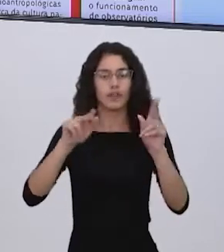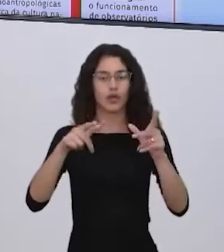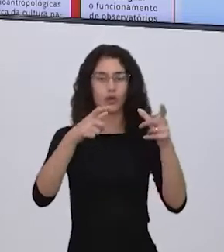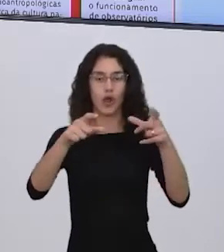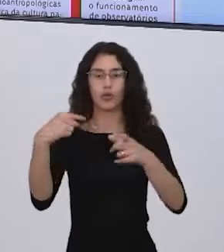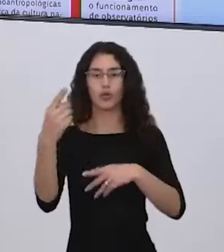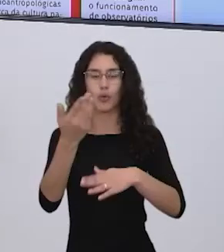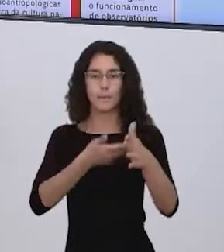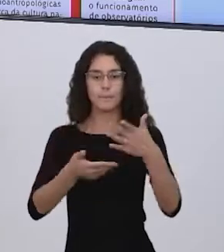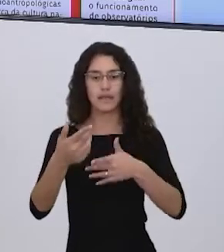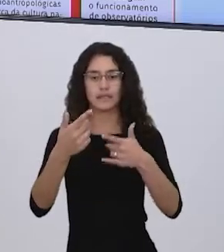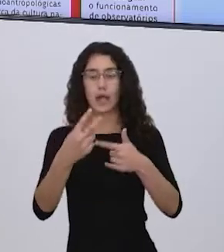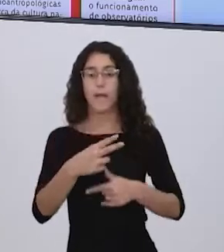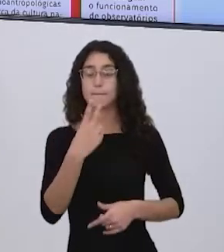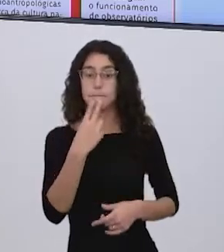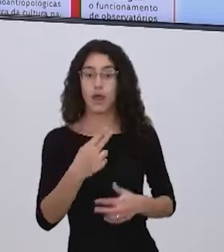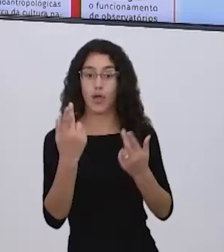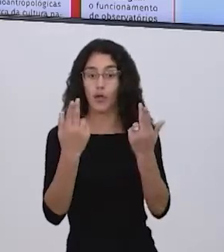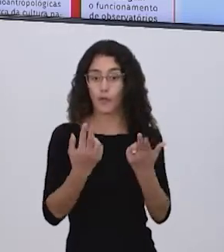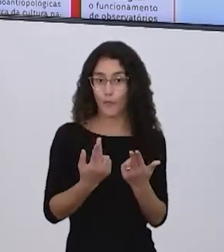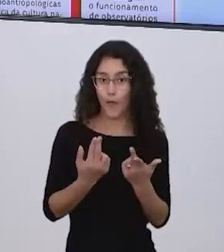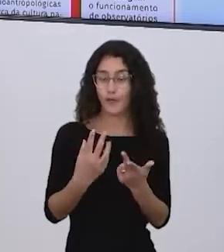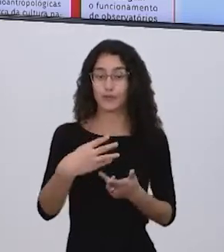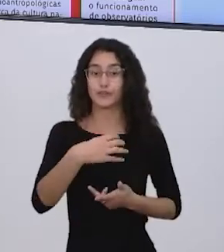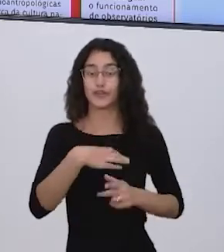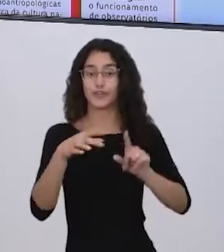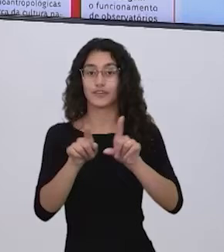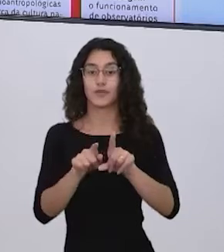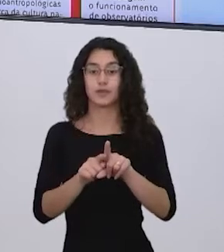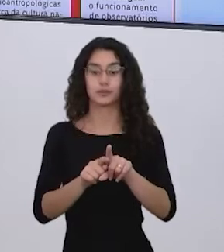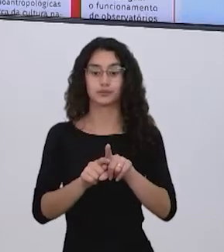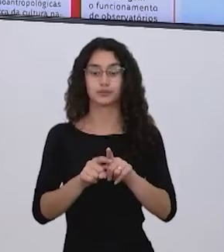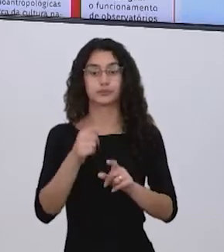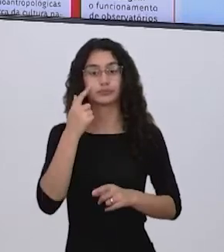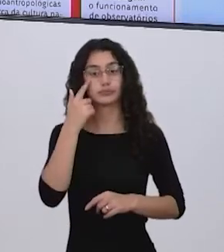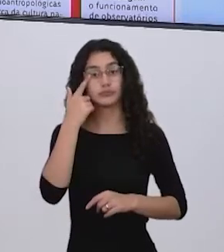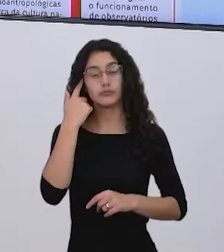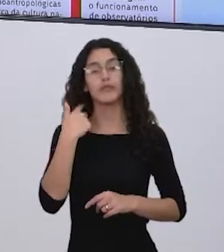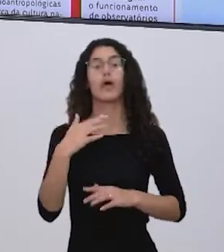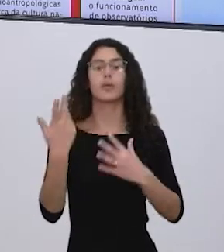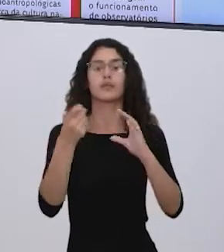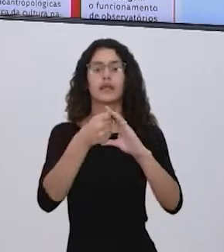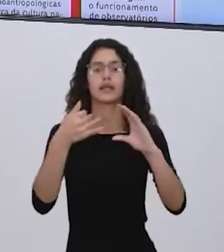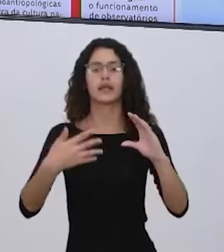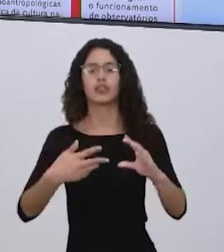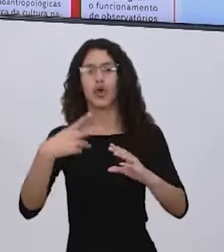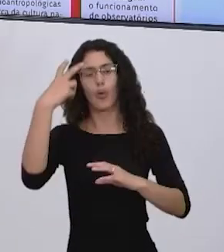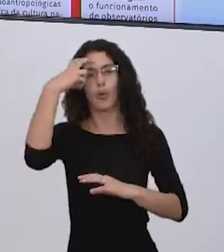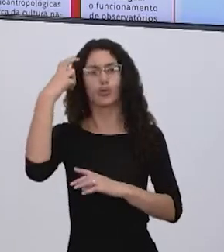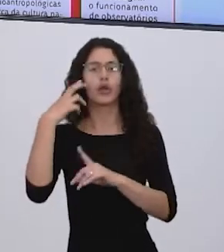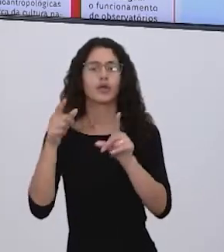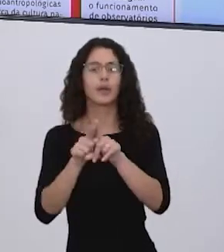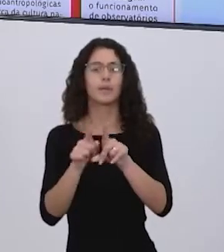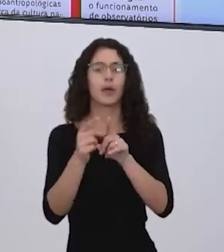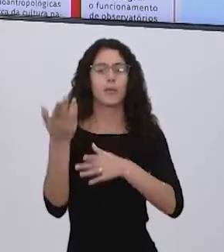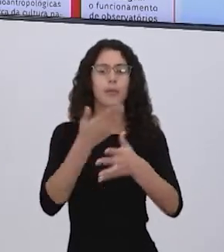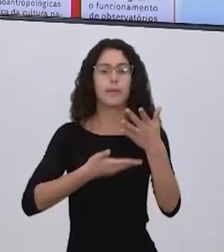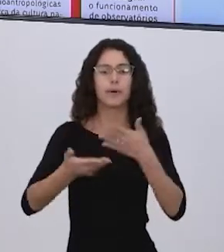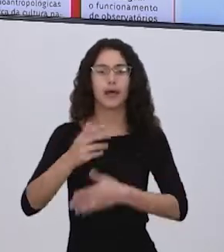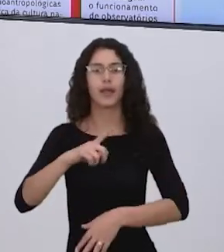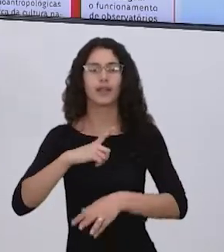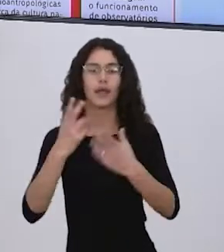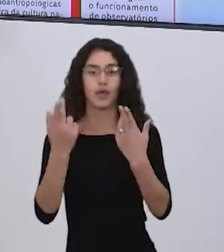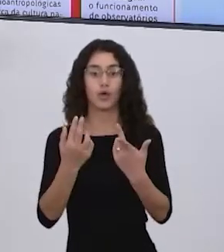gente compartilhar a mesma língua e os mesmos, vamos dizer, alguns aspectos culturais também a gente compartilha